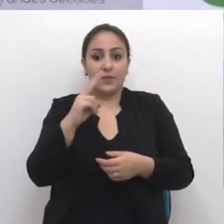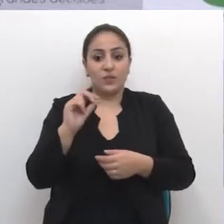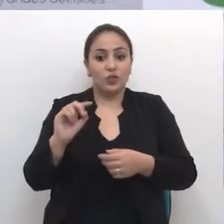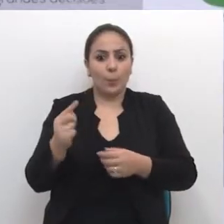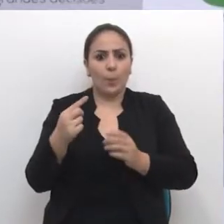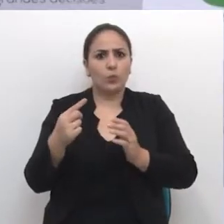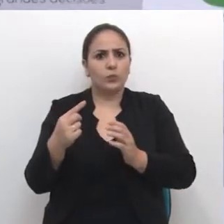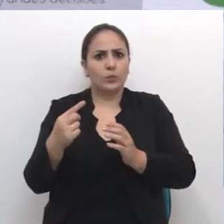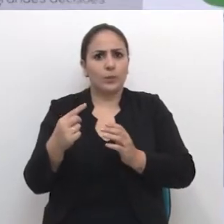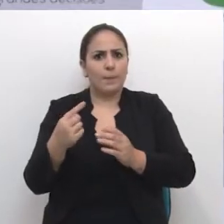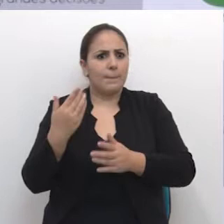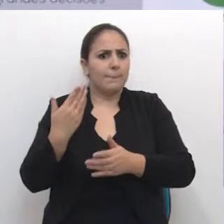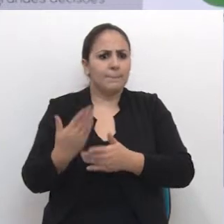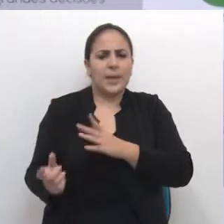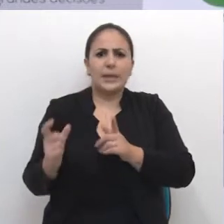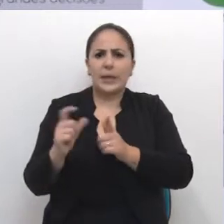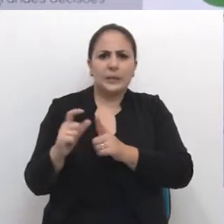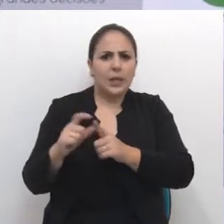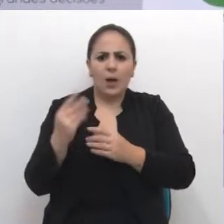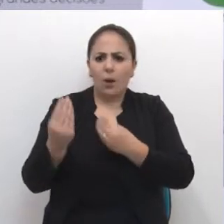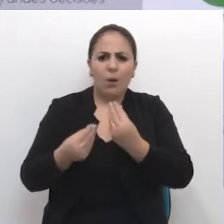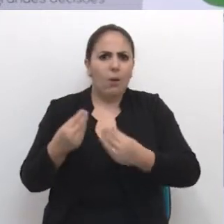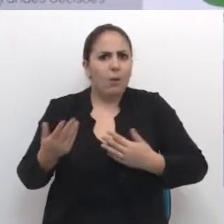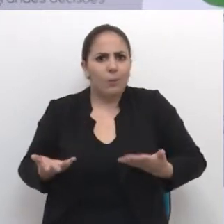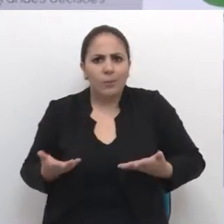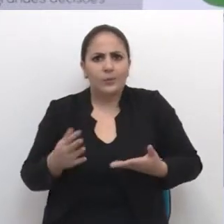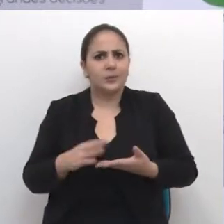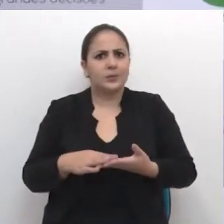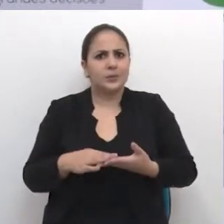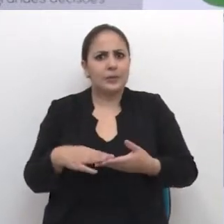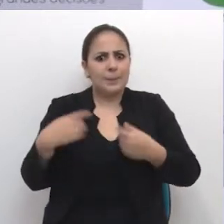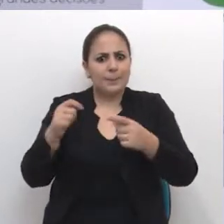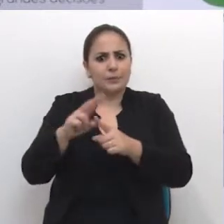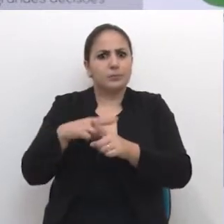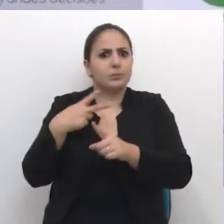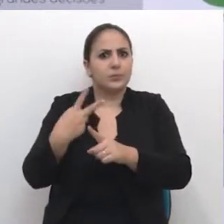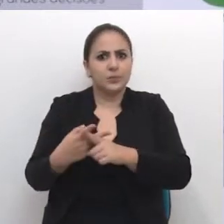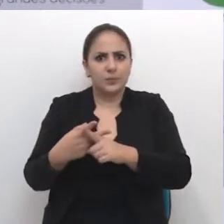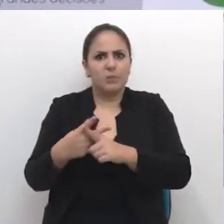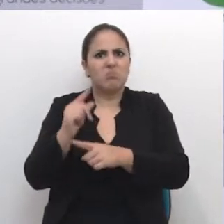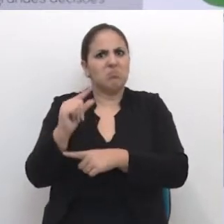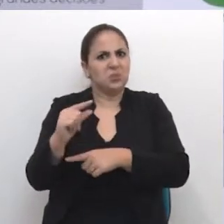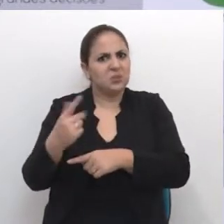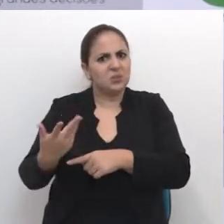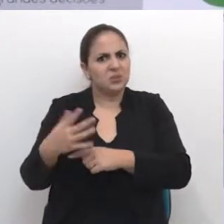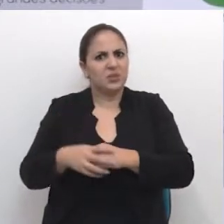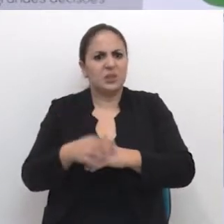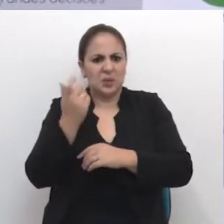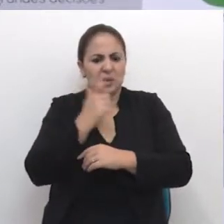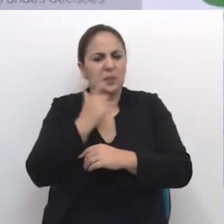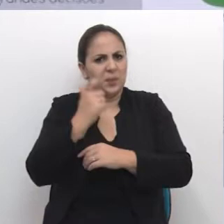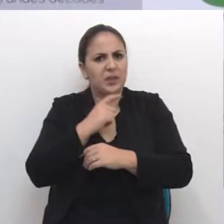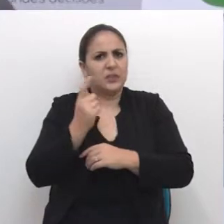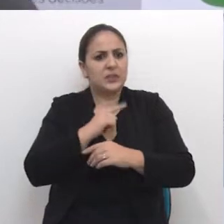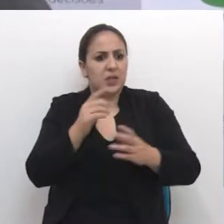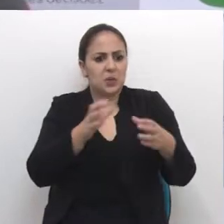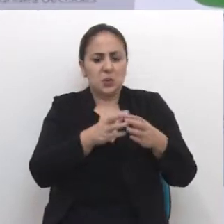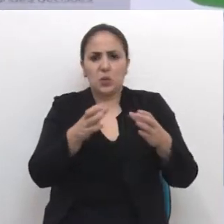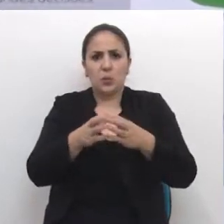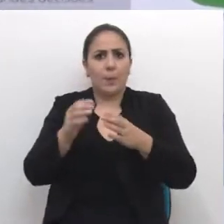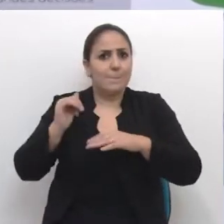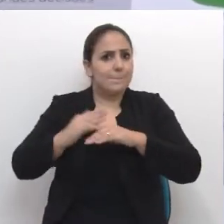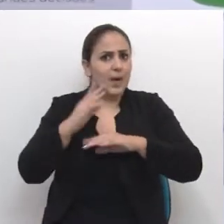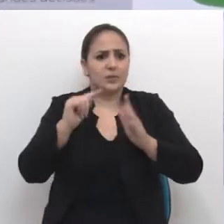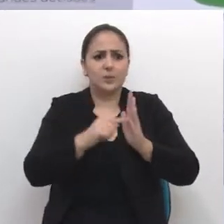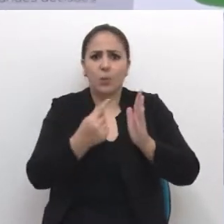pontos, tu perde a carteira? Onde é que se viu um absurdo desse? Tem que dobrar e ainda é pouco. Eu acho que vai ter classes que vai ter que